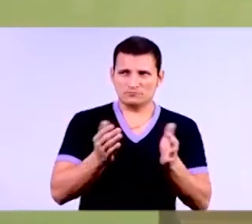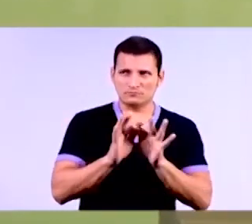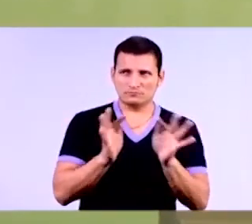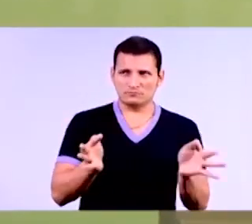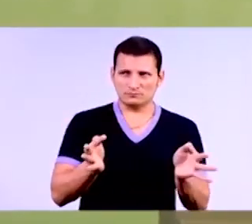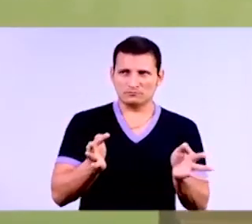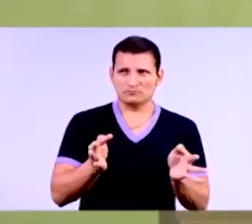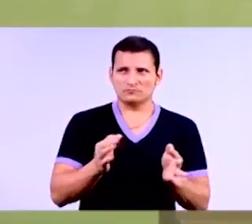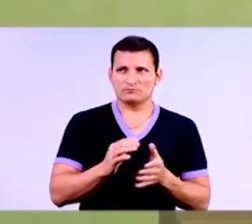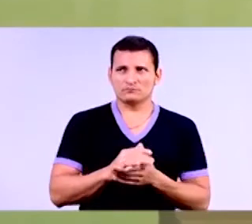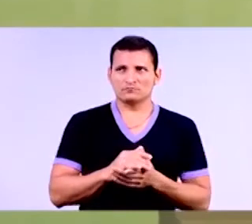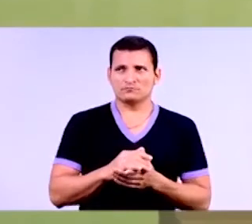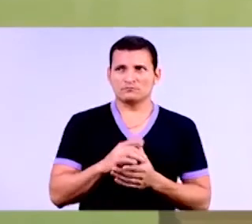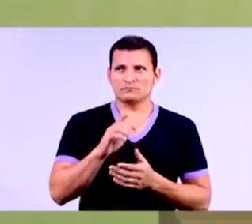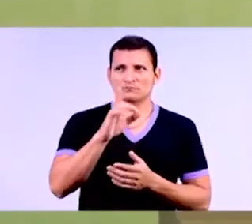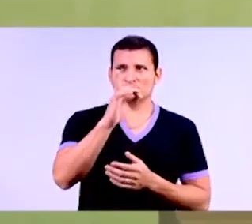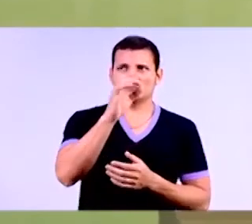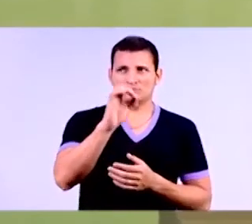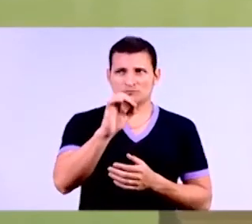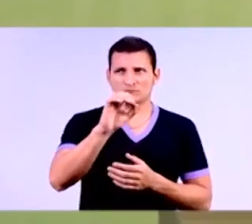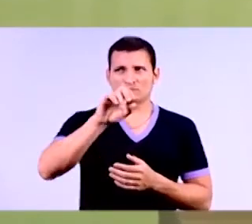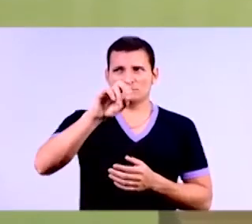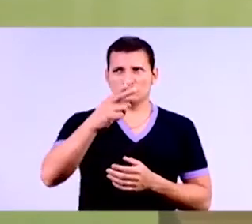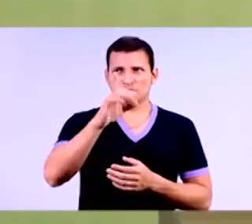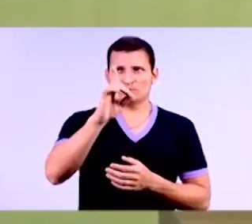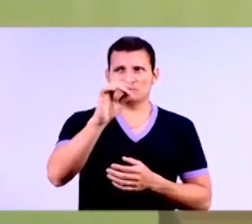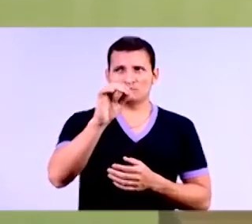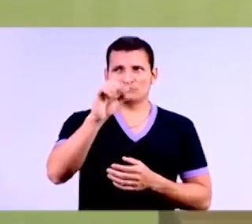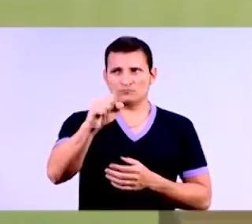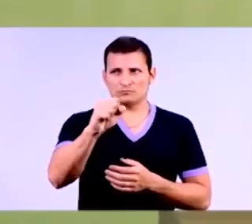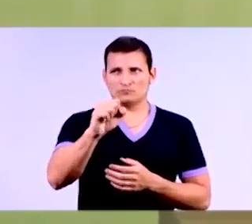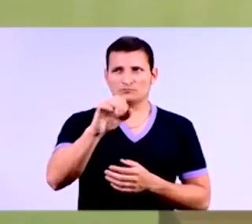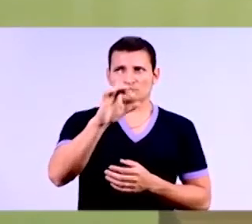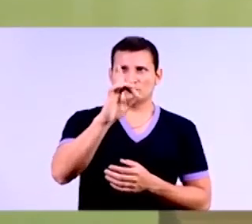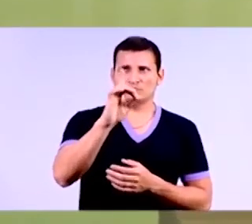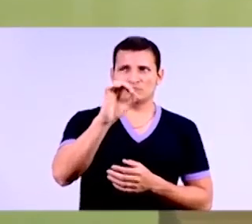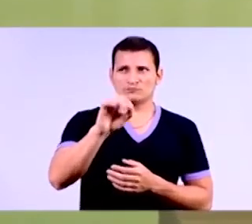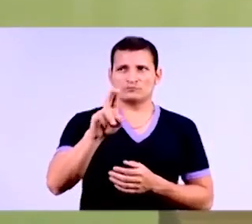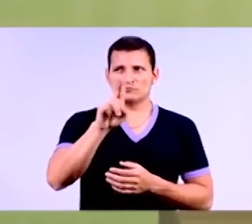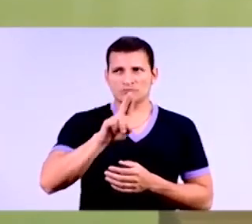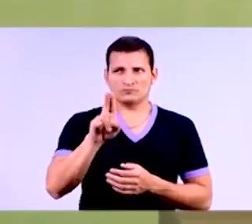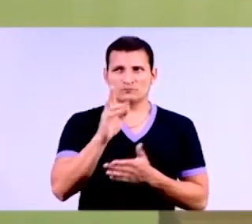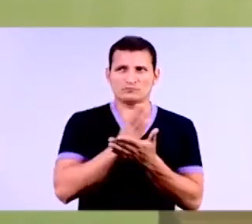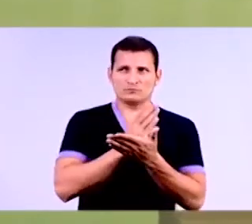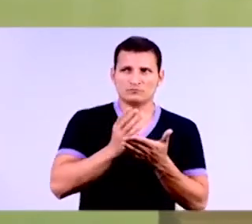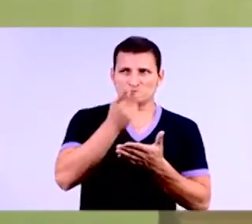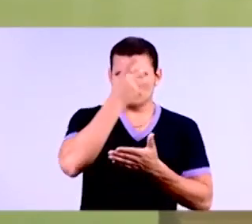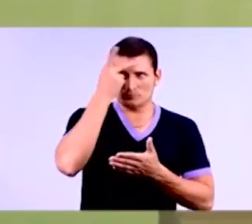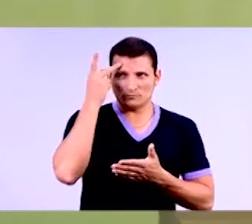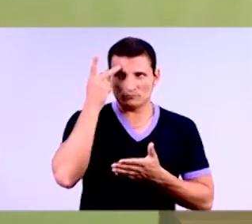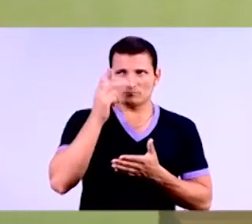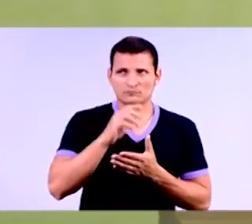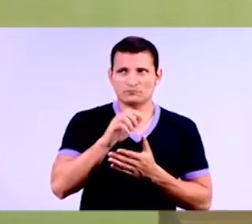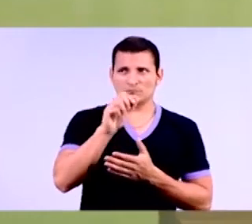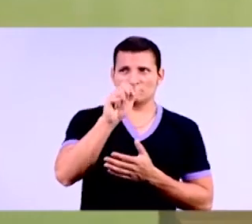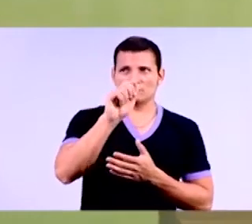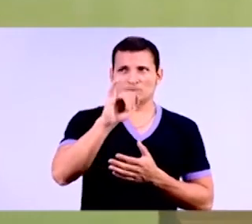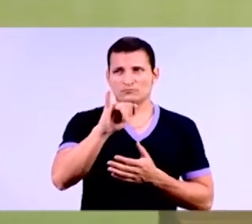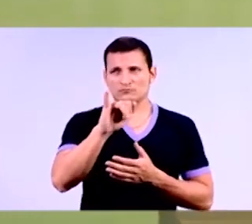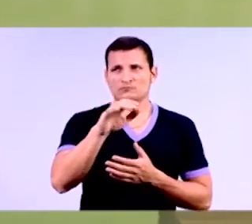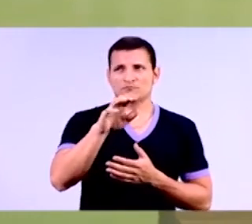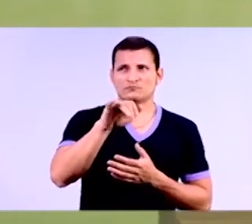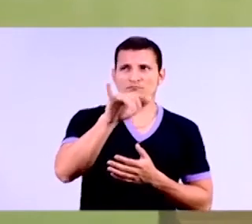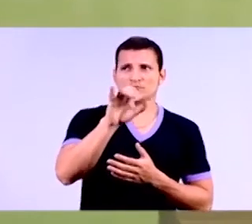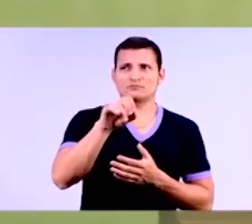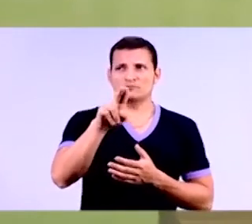simple present, é o do ou does. O do, usado para algumas pessoas, como I, you, we, they, e